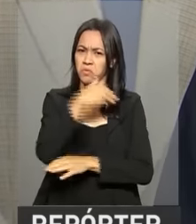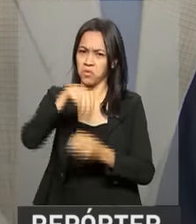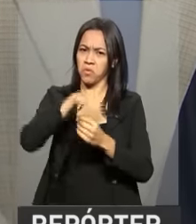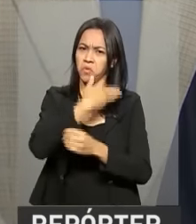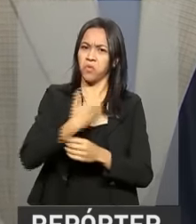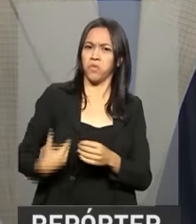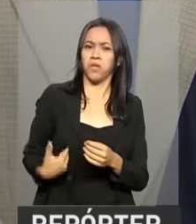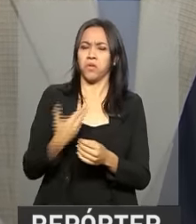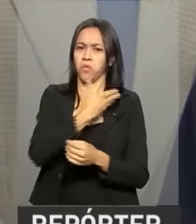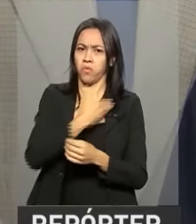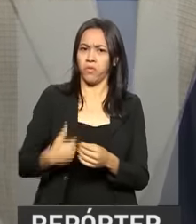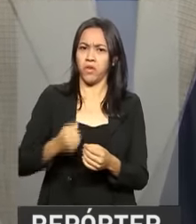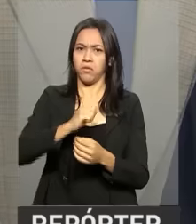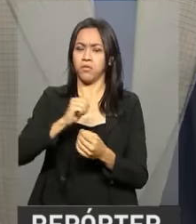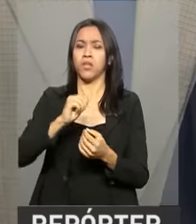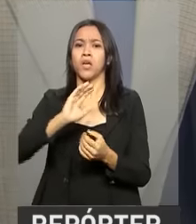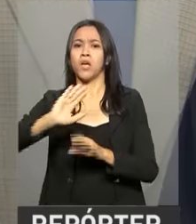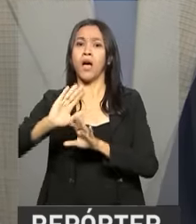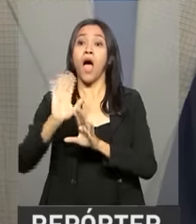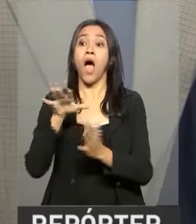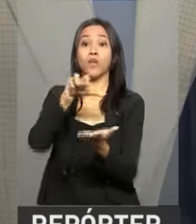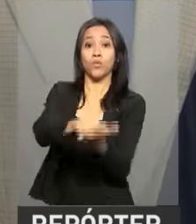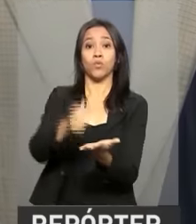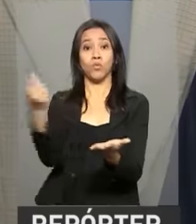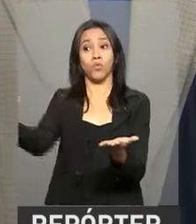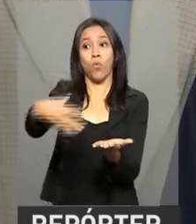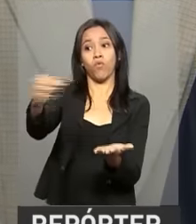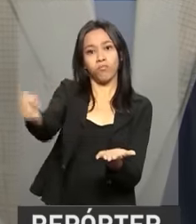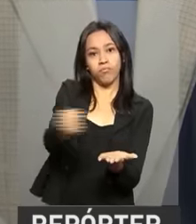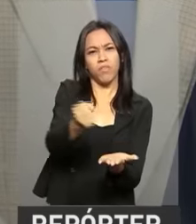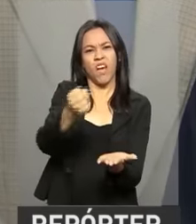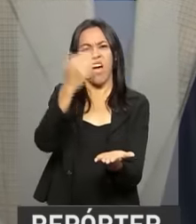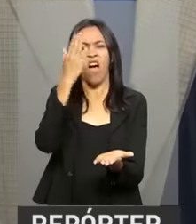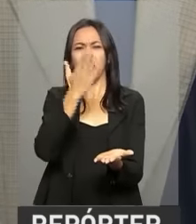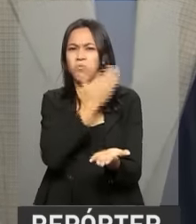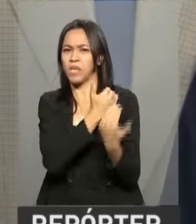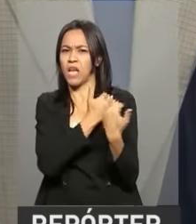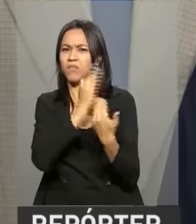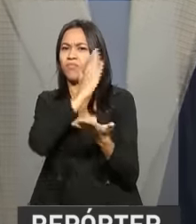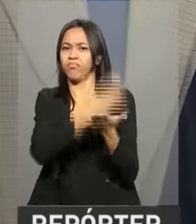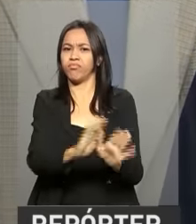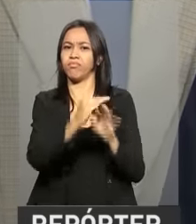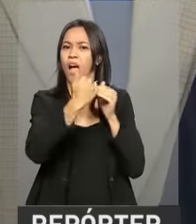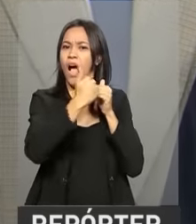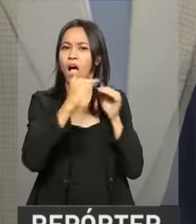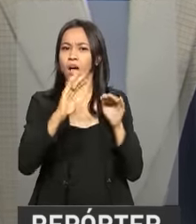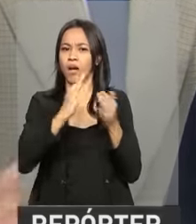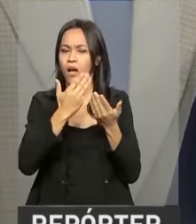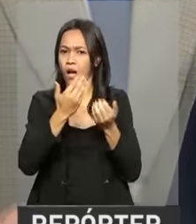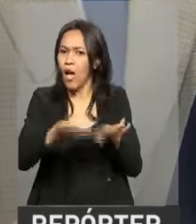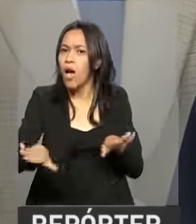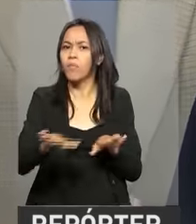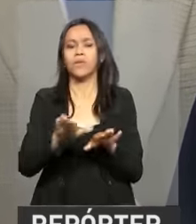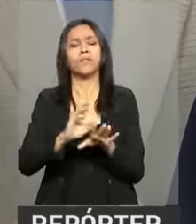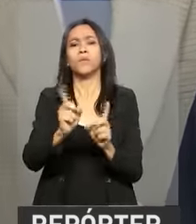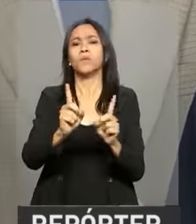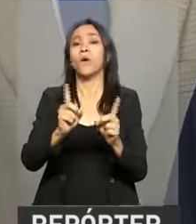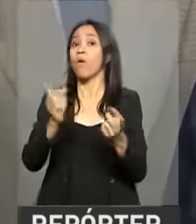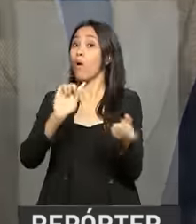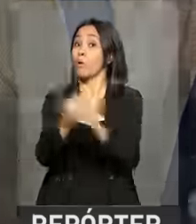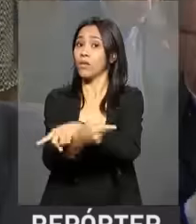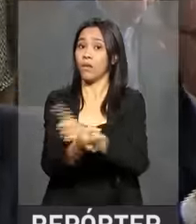em que assumindo outrem no governo você tem que destruir o que foi feito ao contrário você